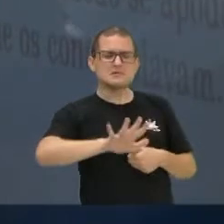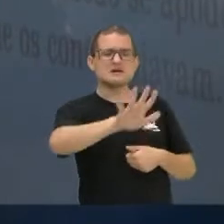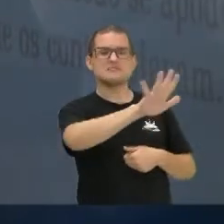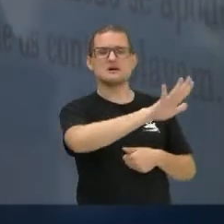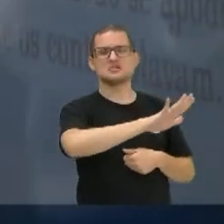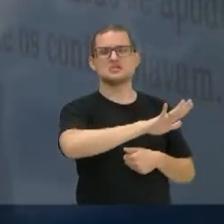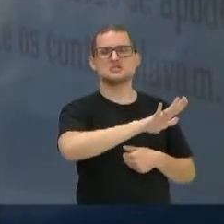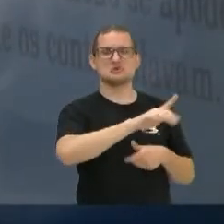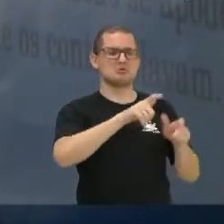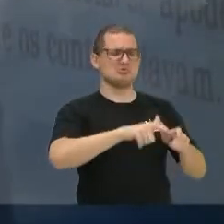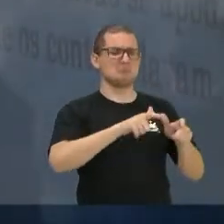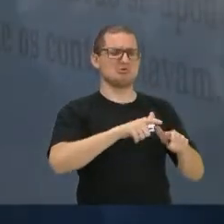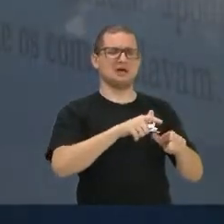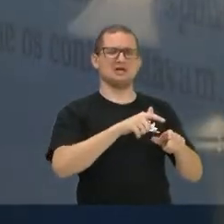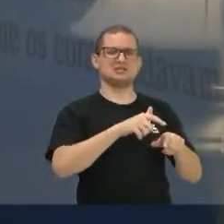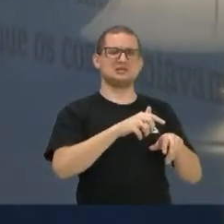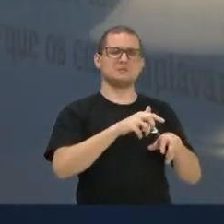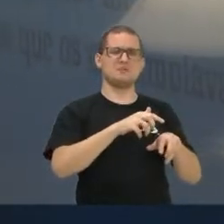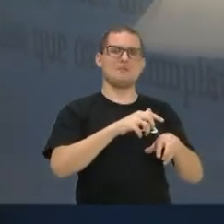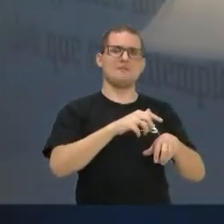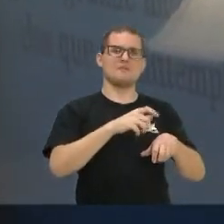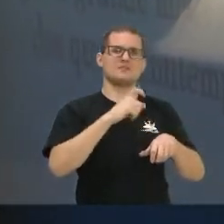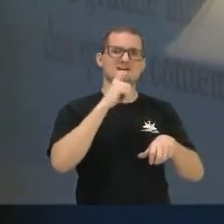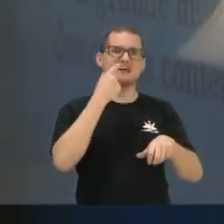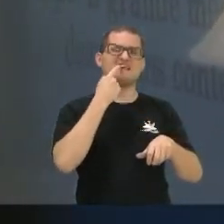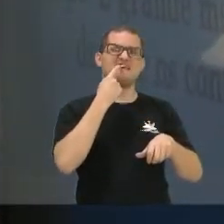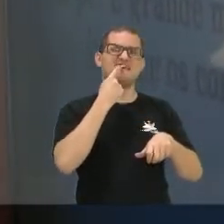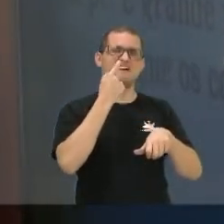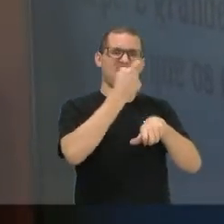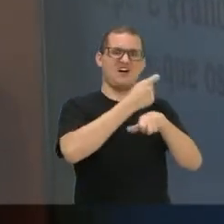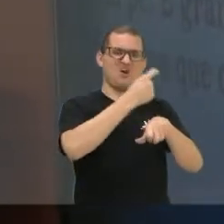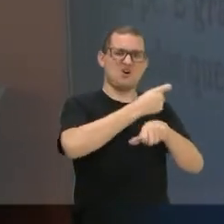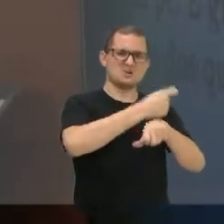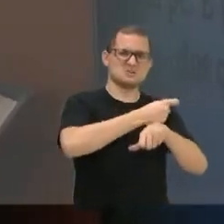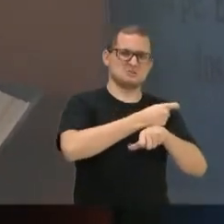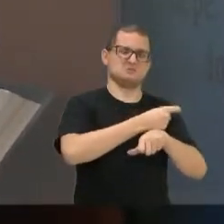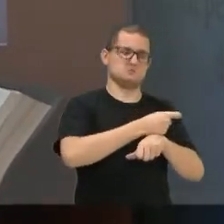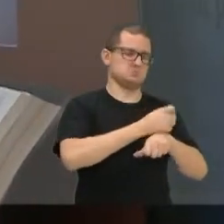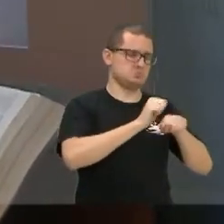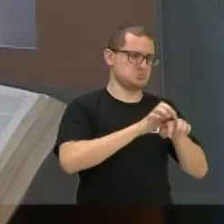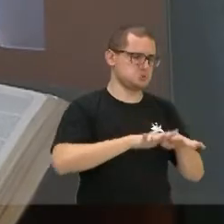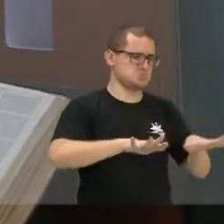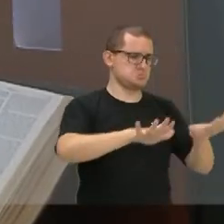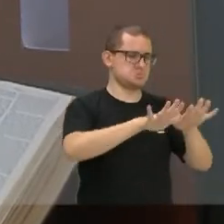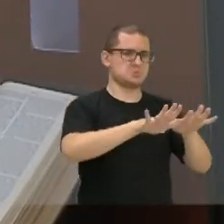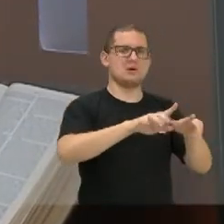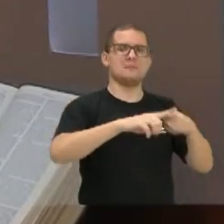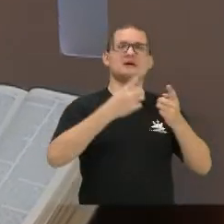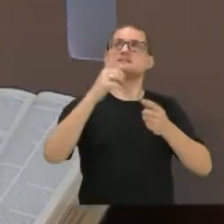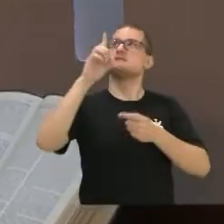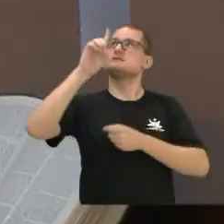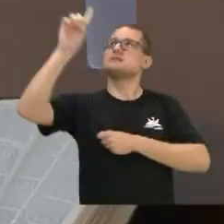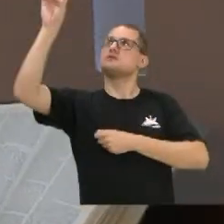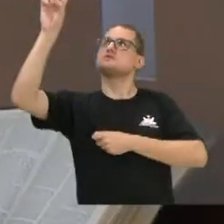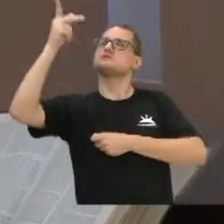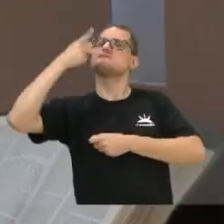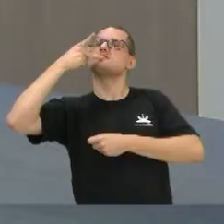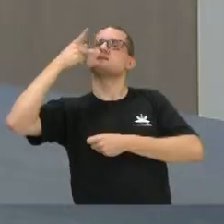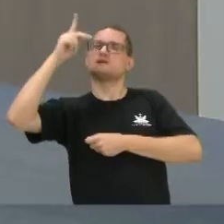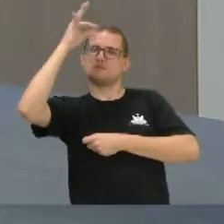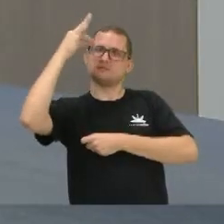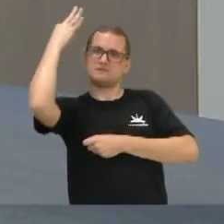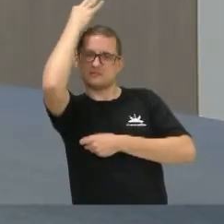era a imagem do povo de israel no exílio sopra sobre esses ossos profeta